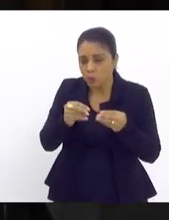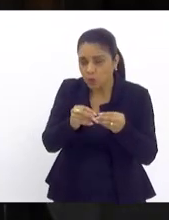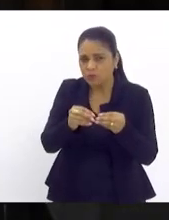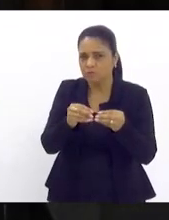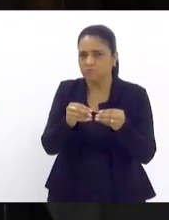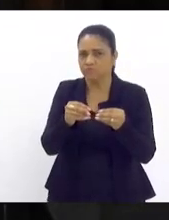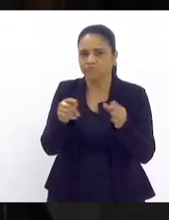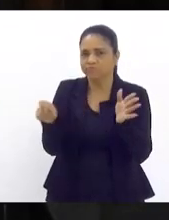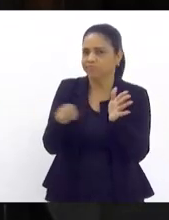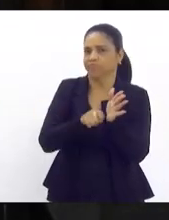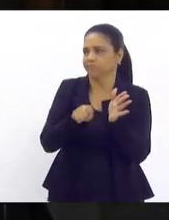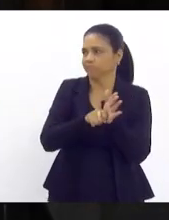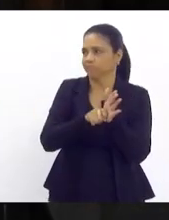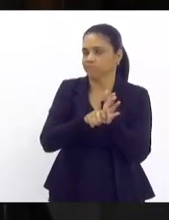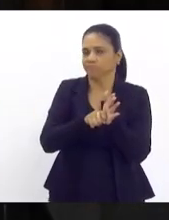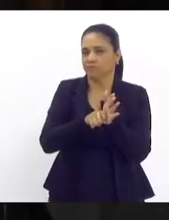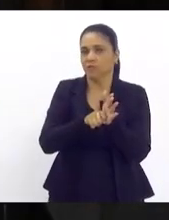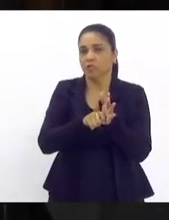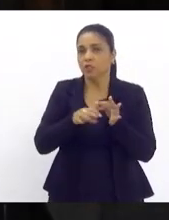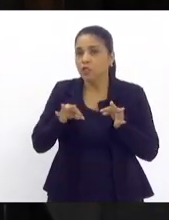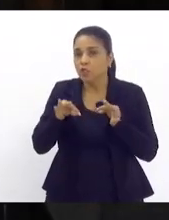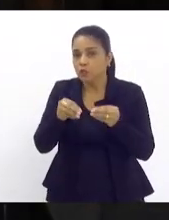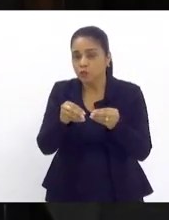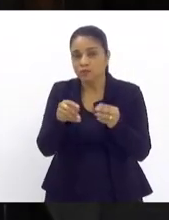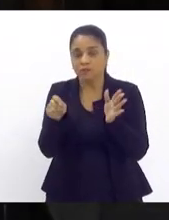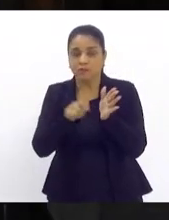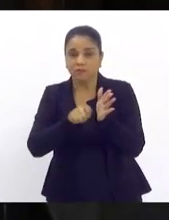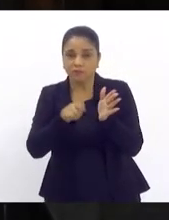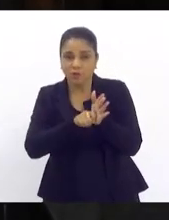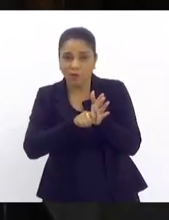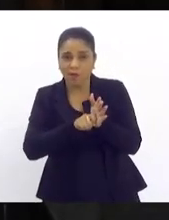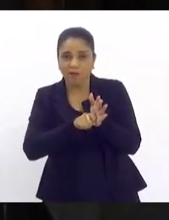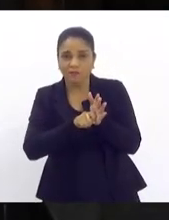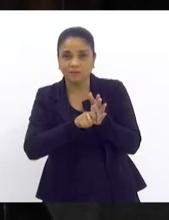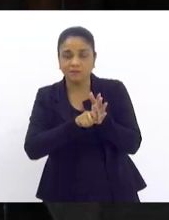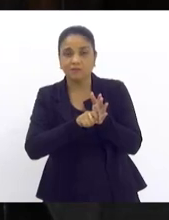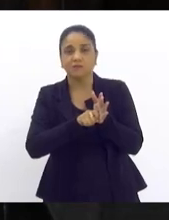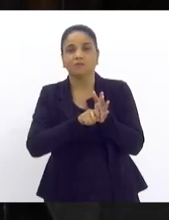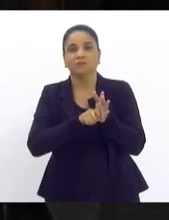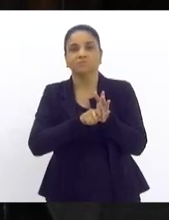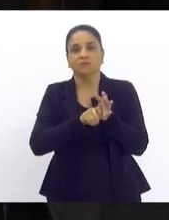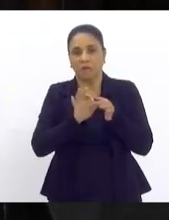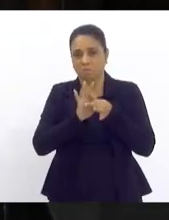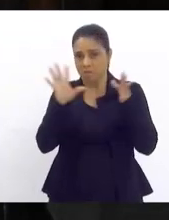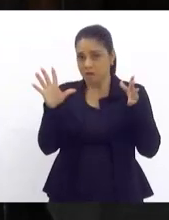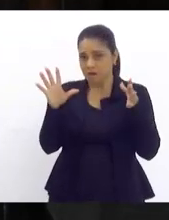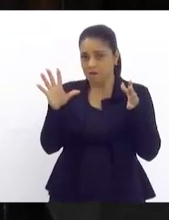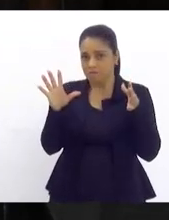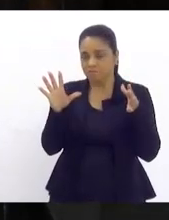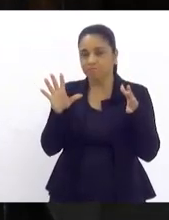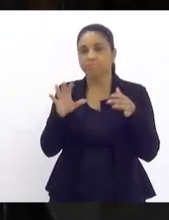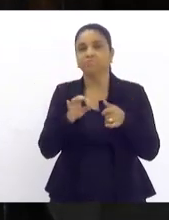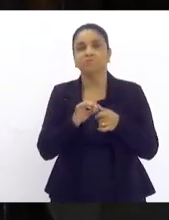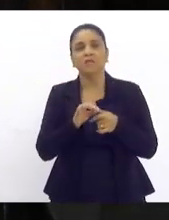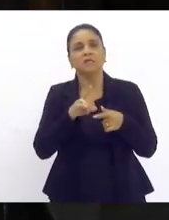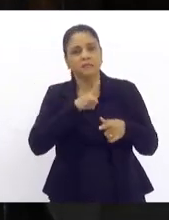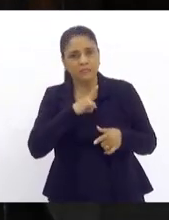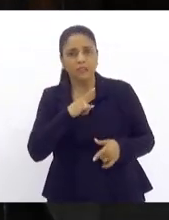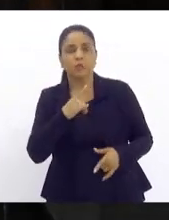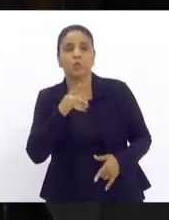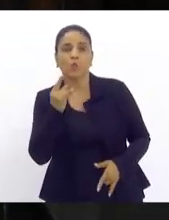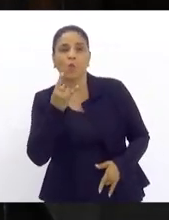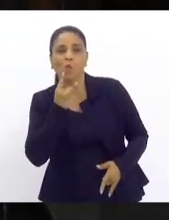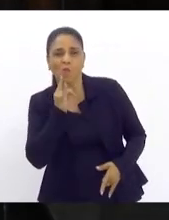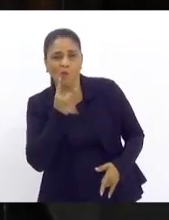drogas. E dentre as drogas legalizadas, o álcool é a mais consumida e é a